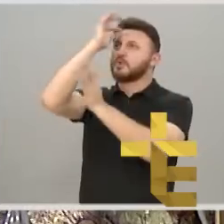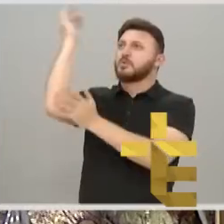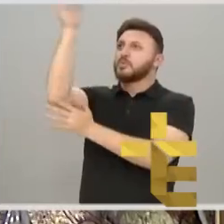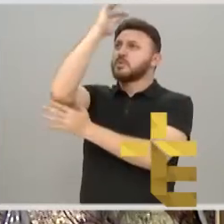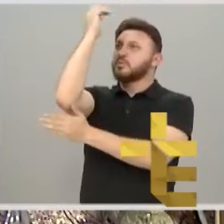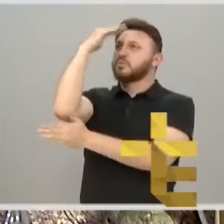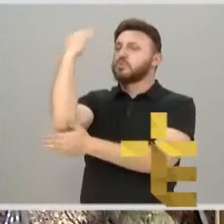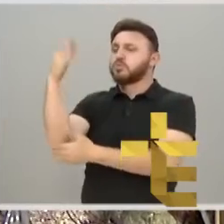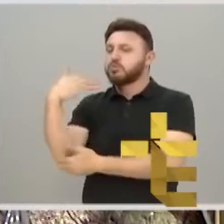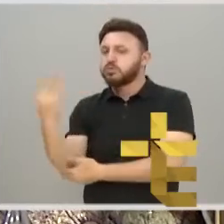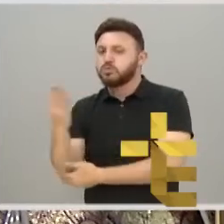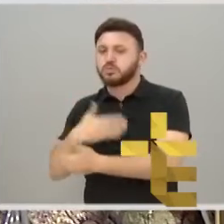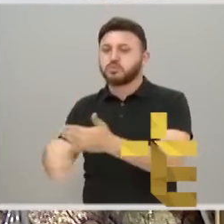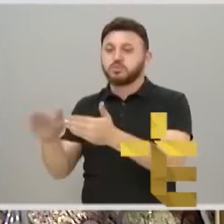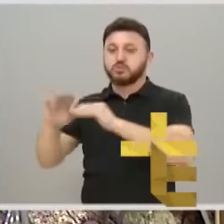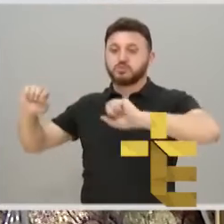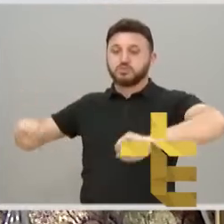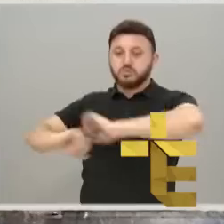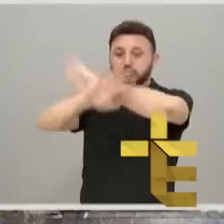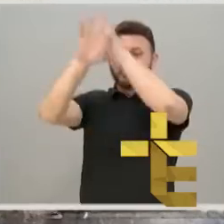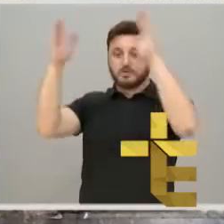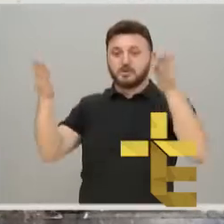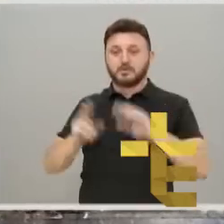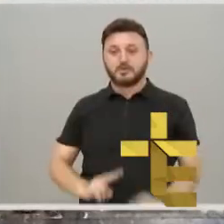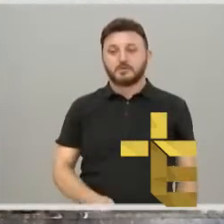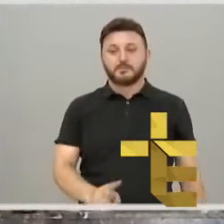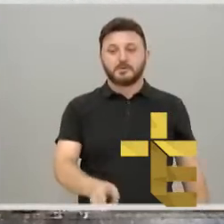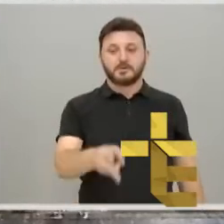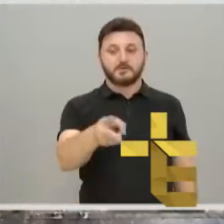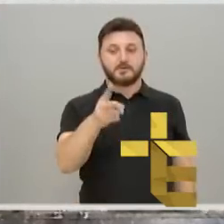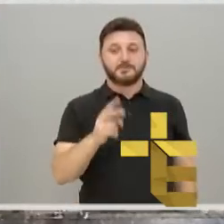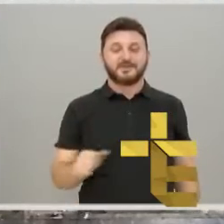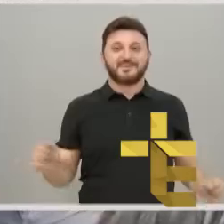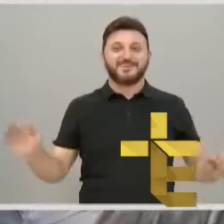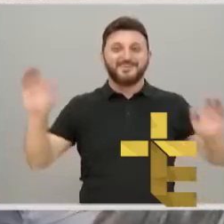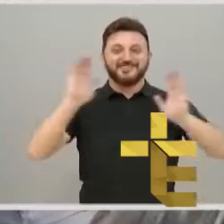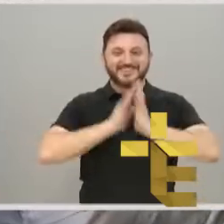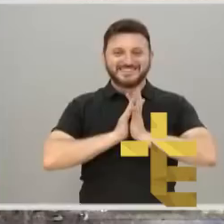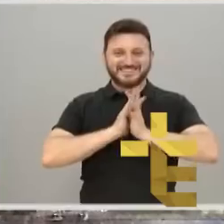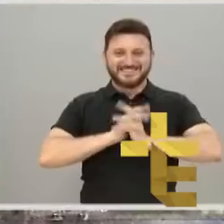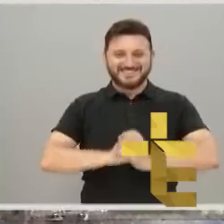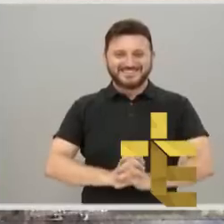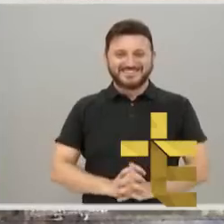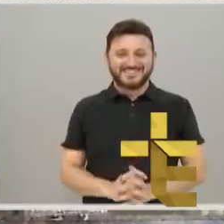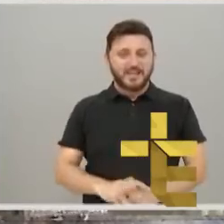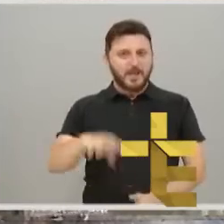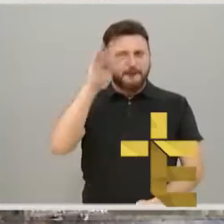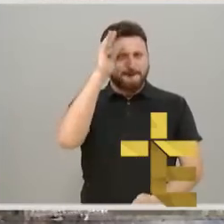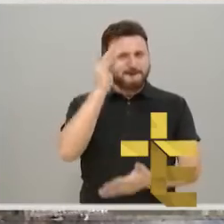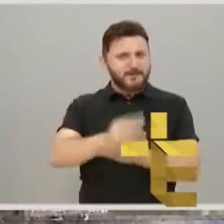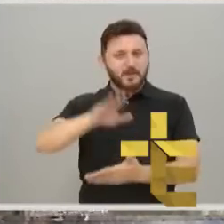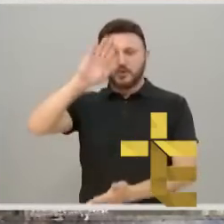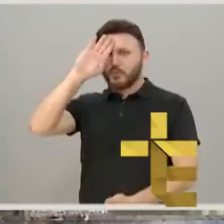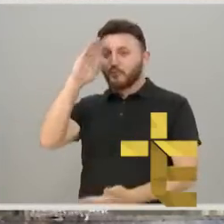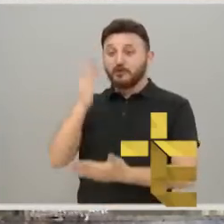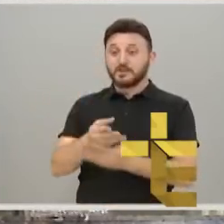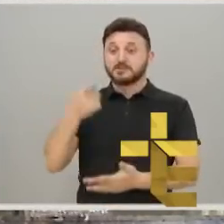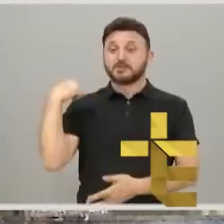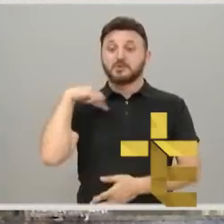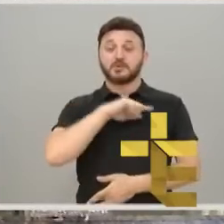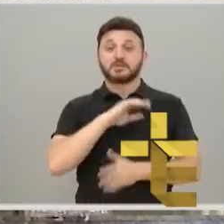do Espírito Santo, toda honra e toda glória, agora e para sempre. Amém. Com fé,